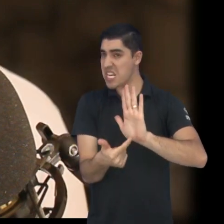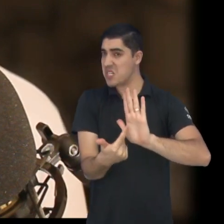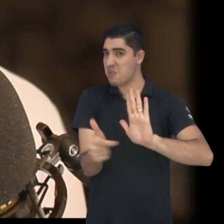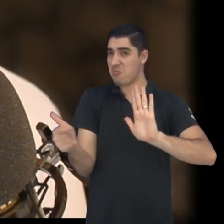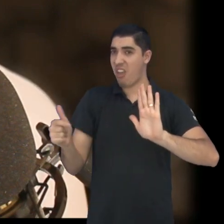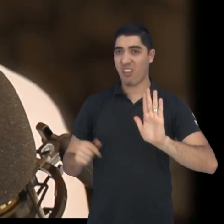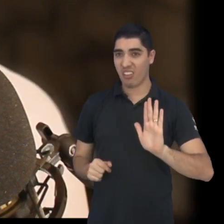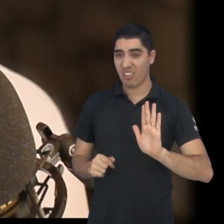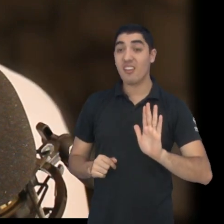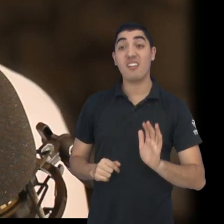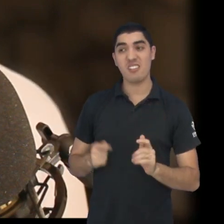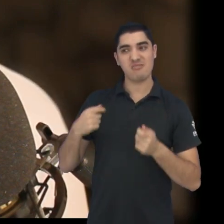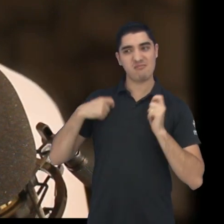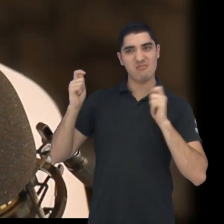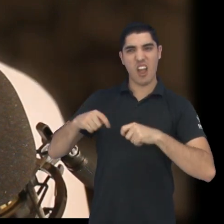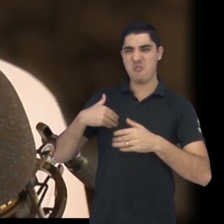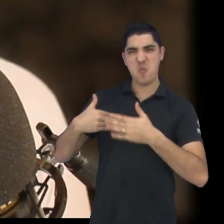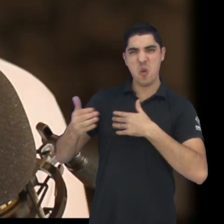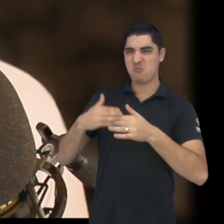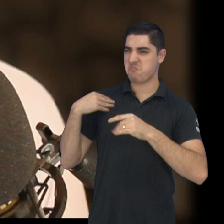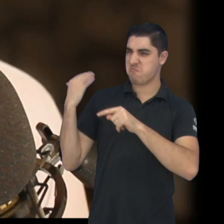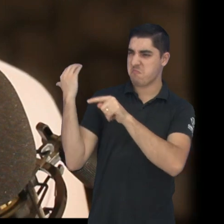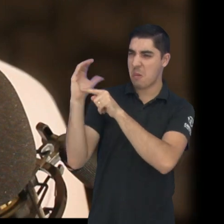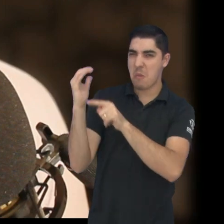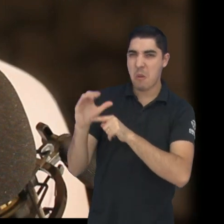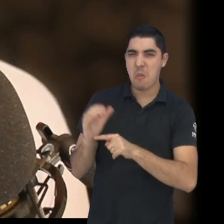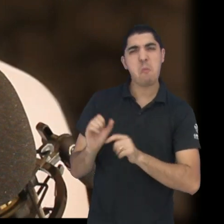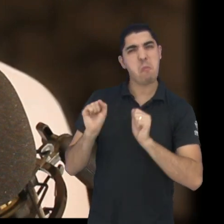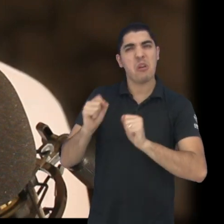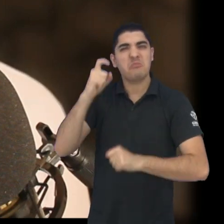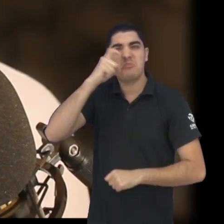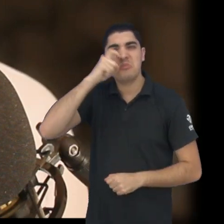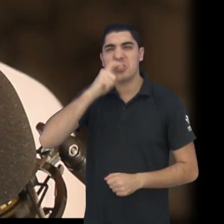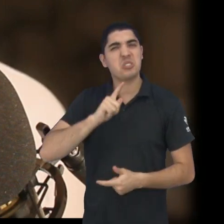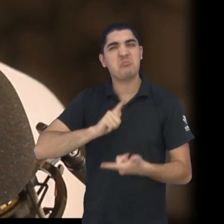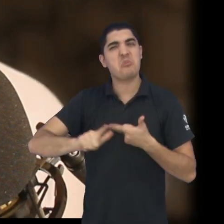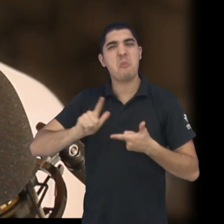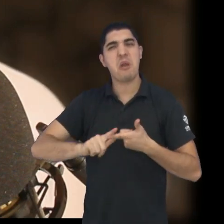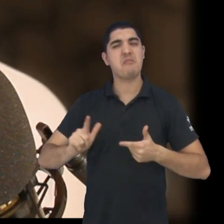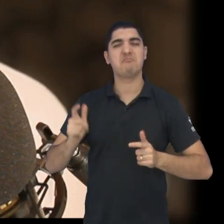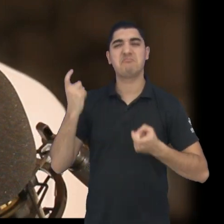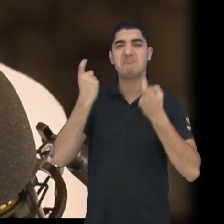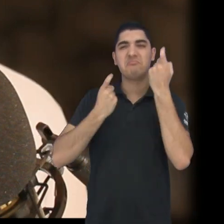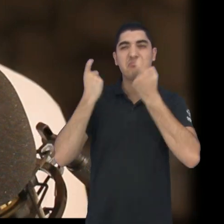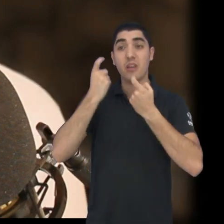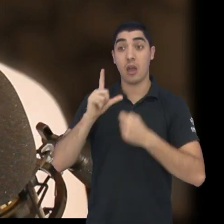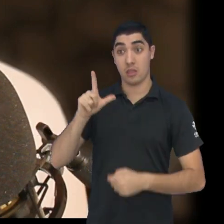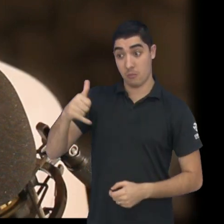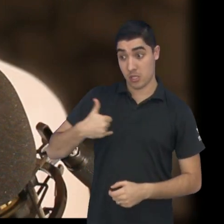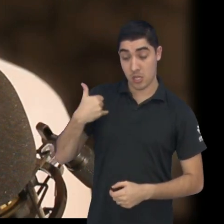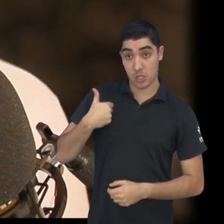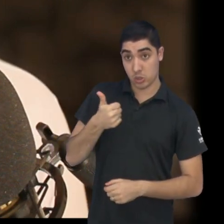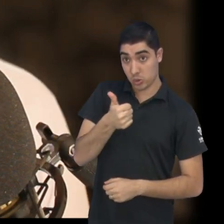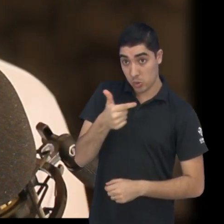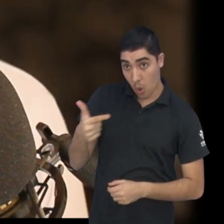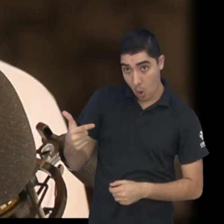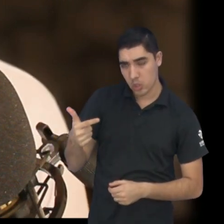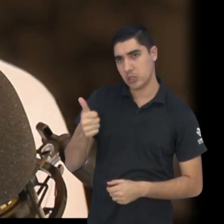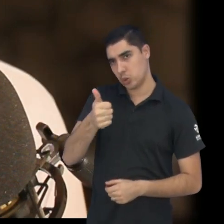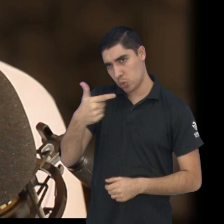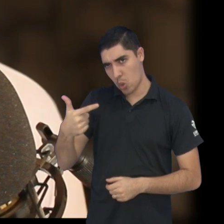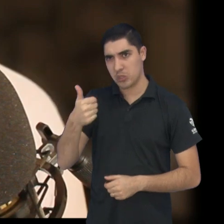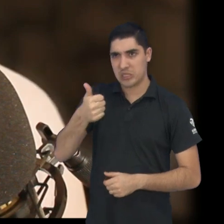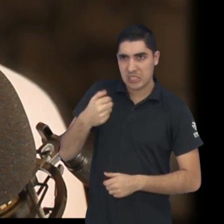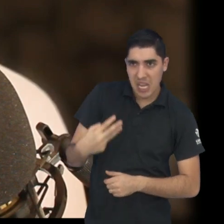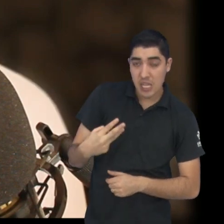eu quiser, um local onde que está tudo bem mentir. Então, quando elas chegam com a idade de 12, 13 anos, elas começam a ter acesso a